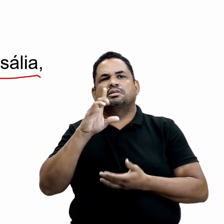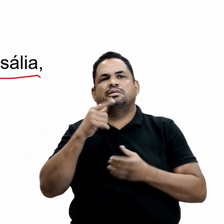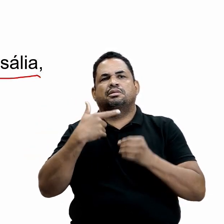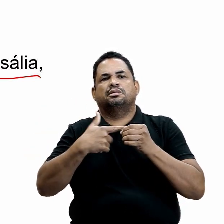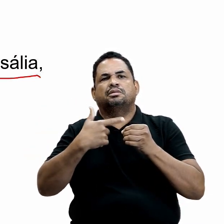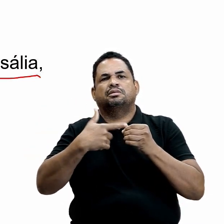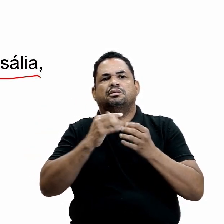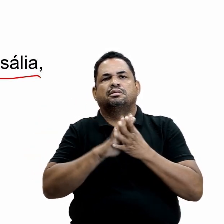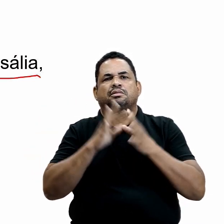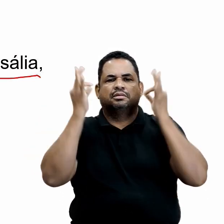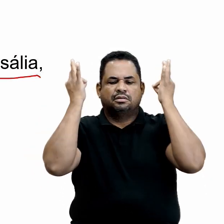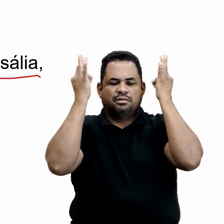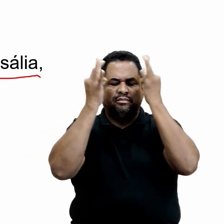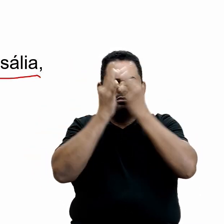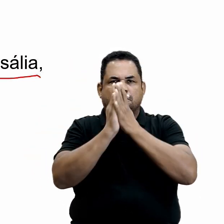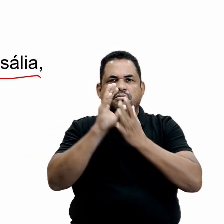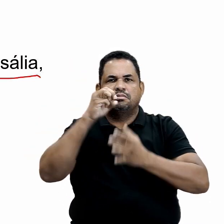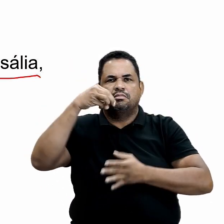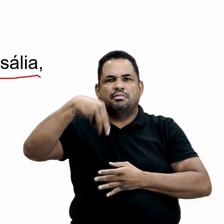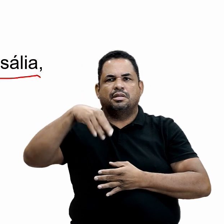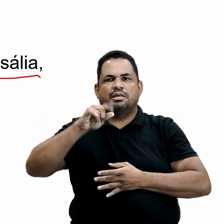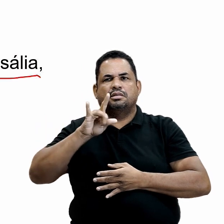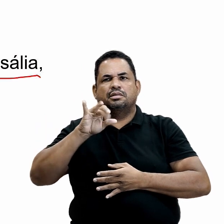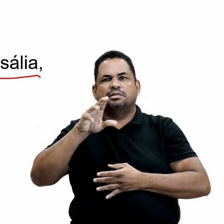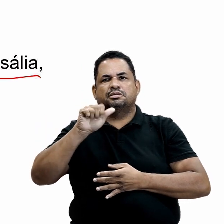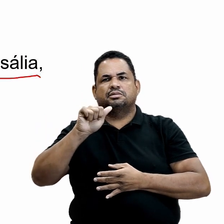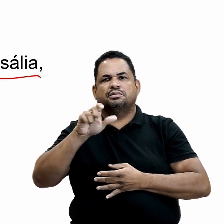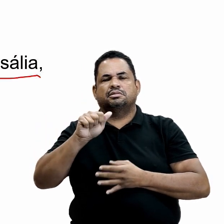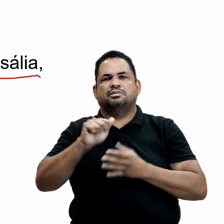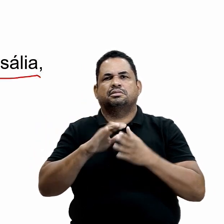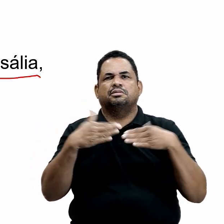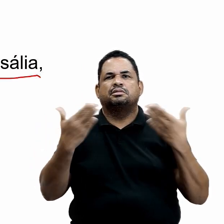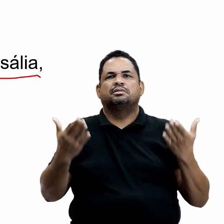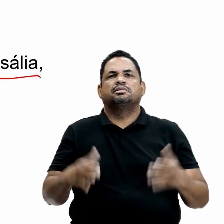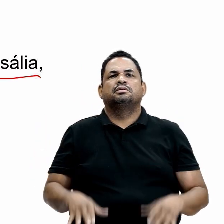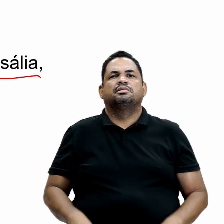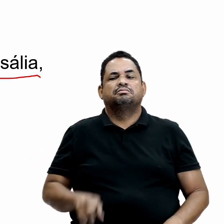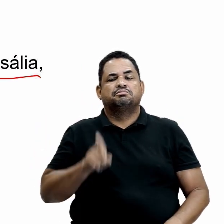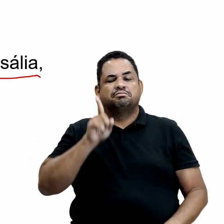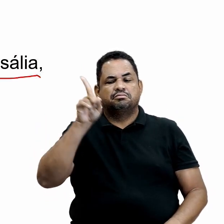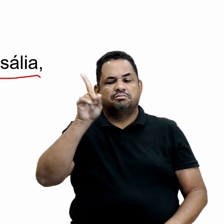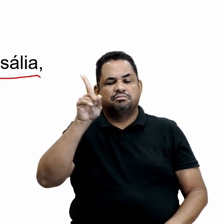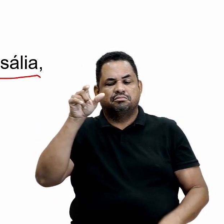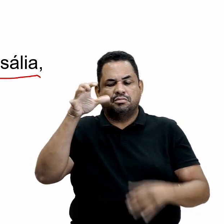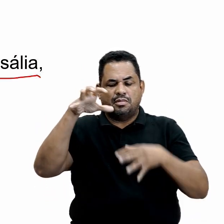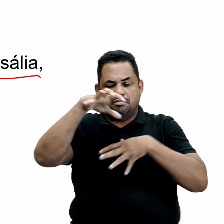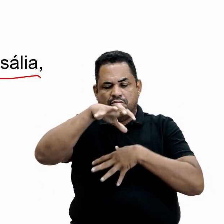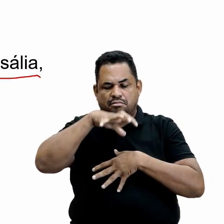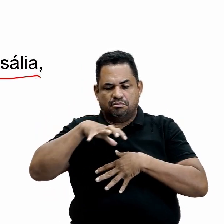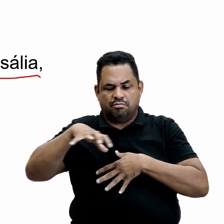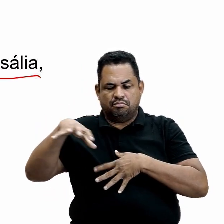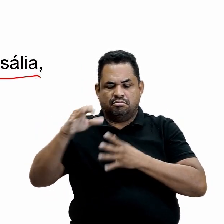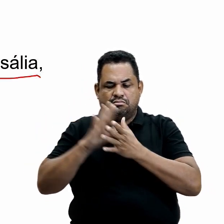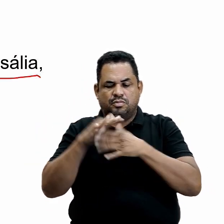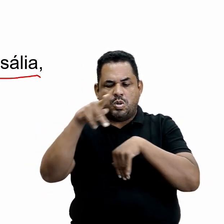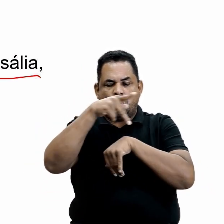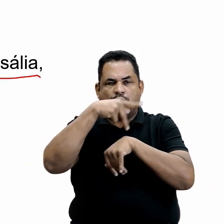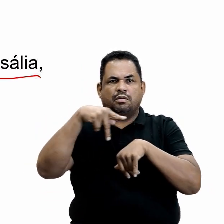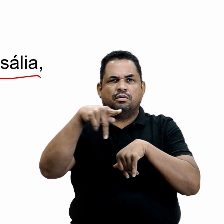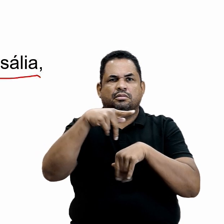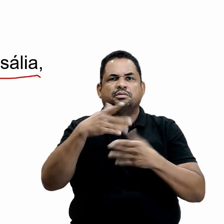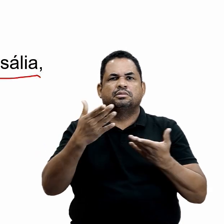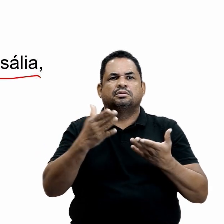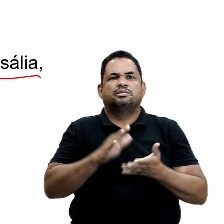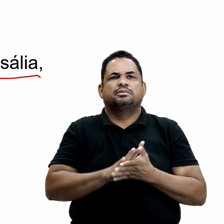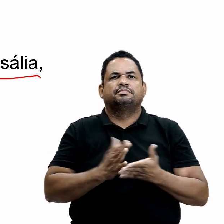grego de Magnésia. Então, foi lá a região onde, ok? O